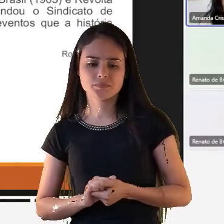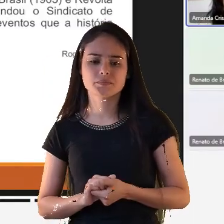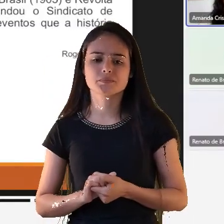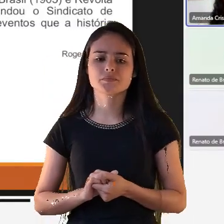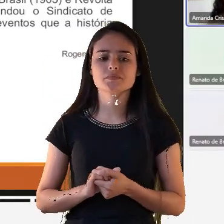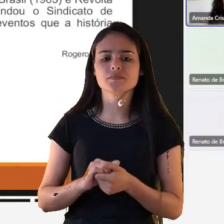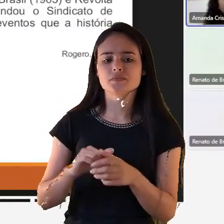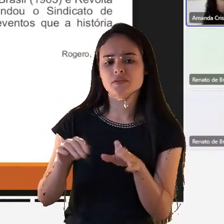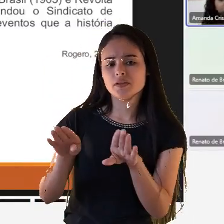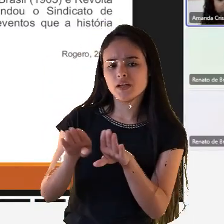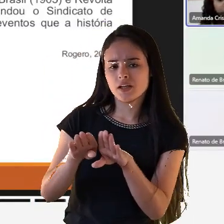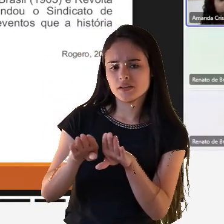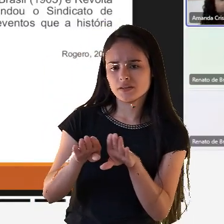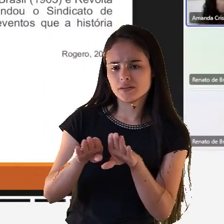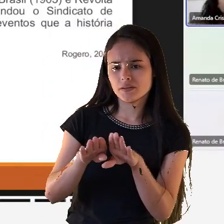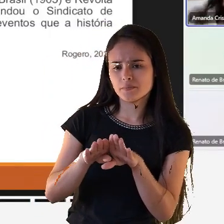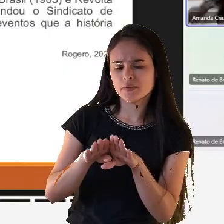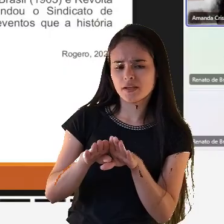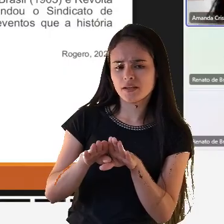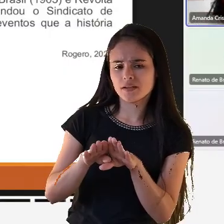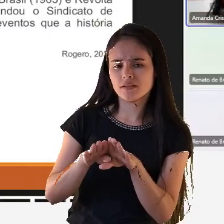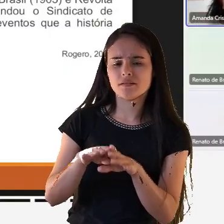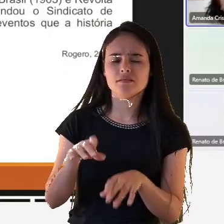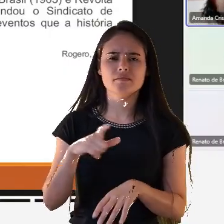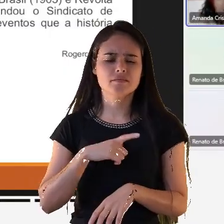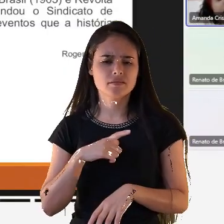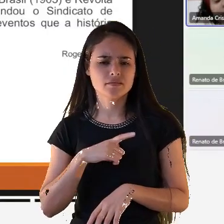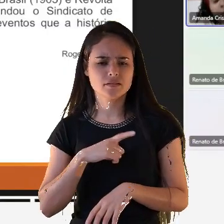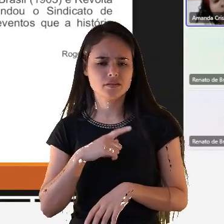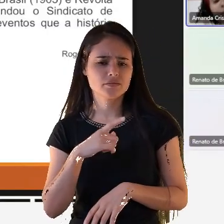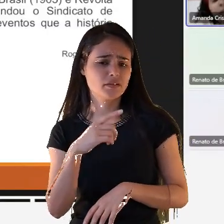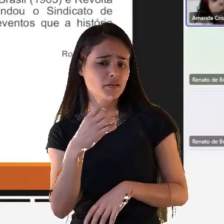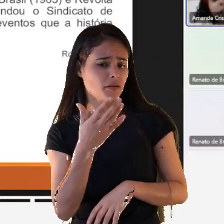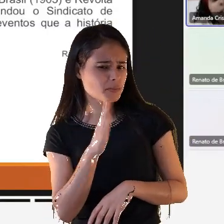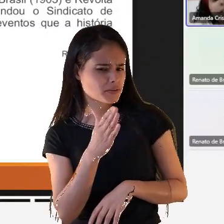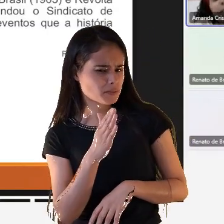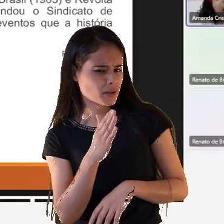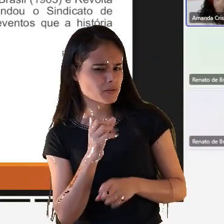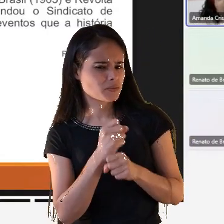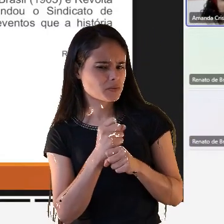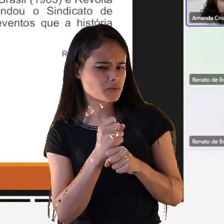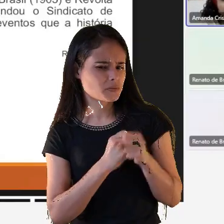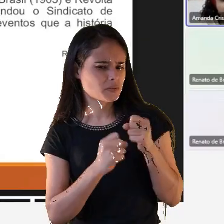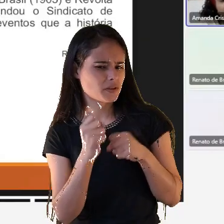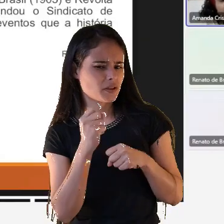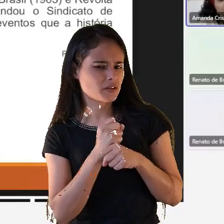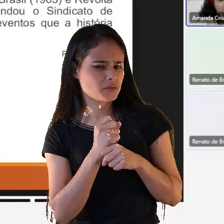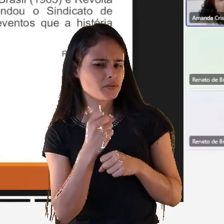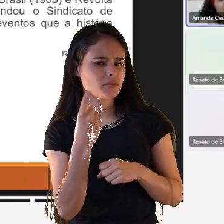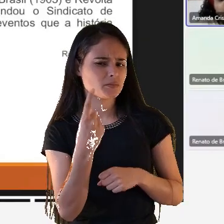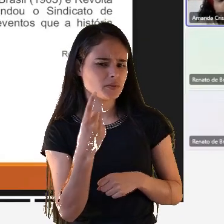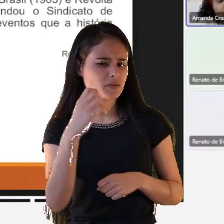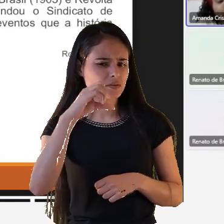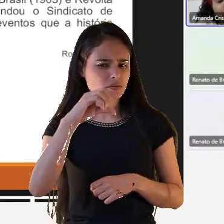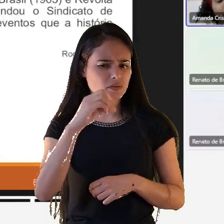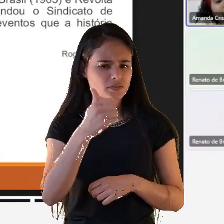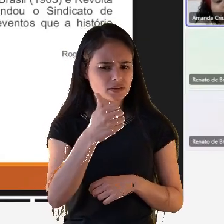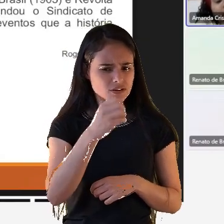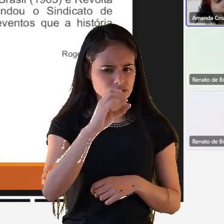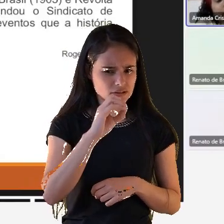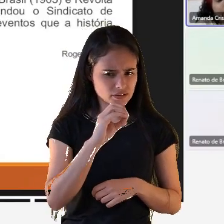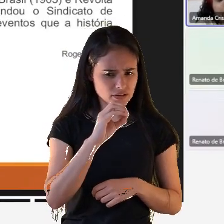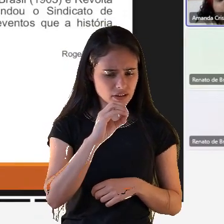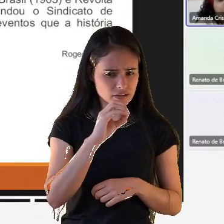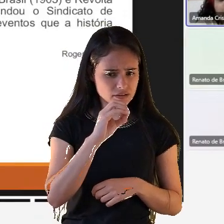militares ali de patente baixa, né, que eles falam, né, negros, que trabalhavam, né, também ali